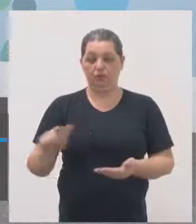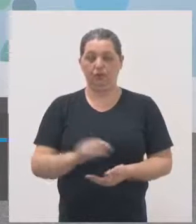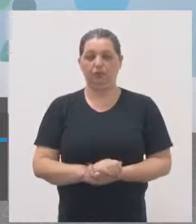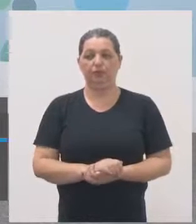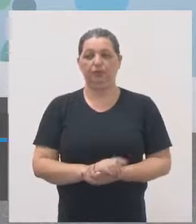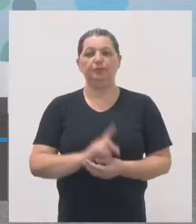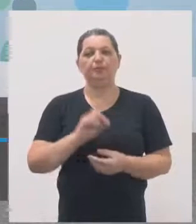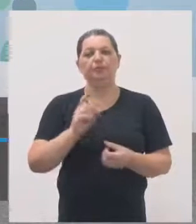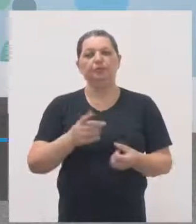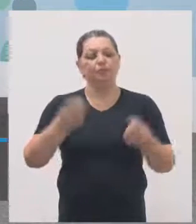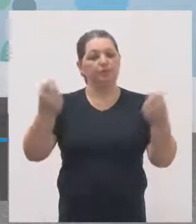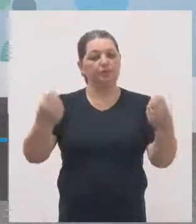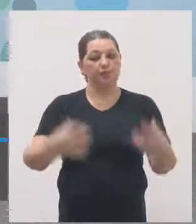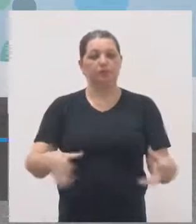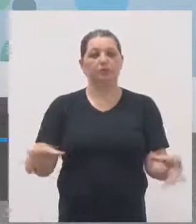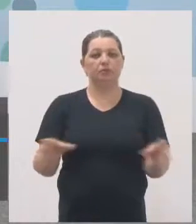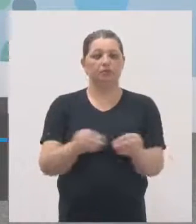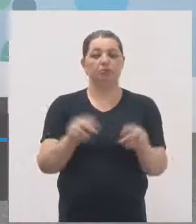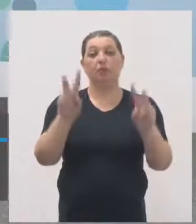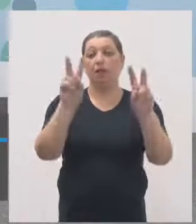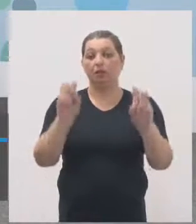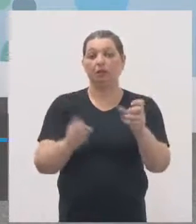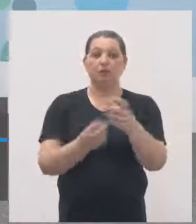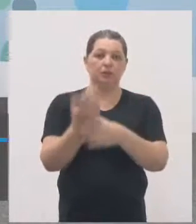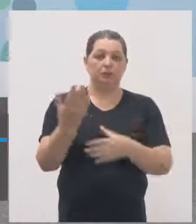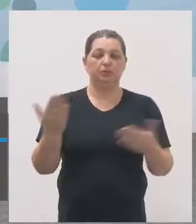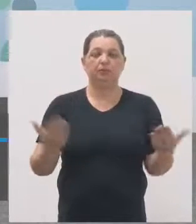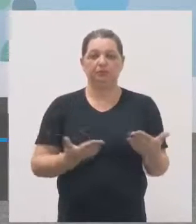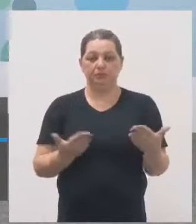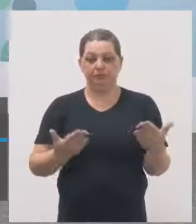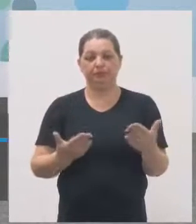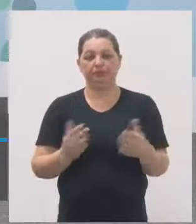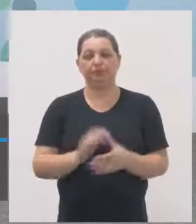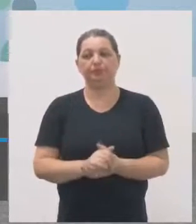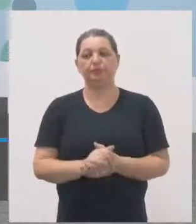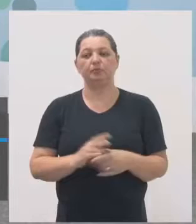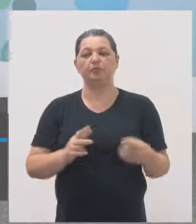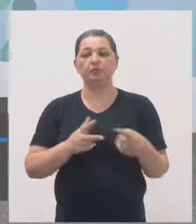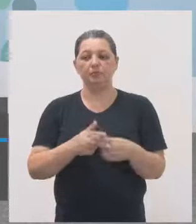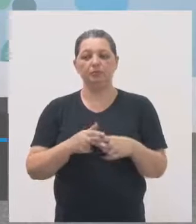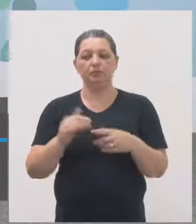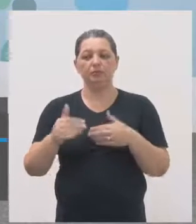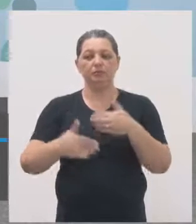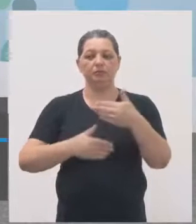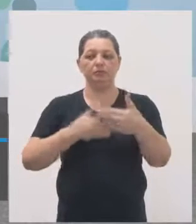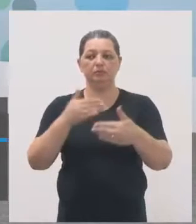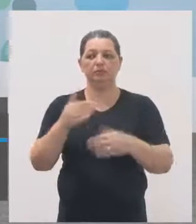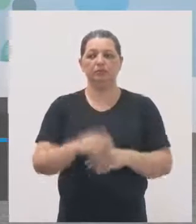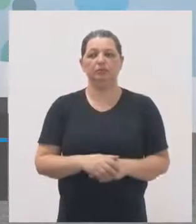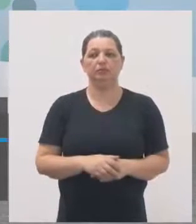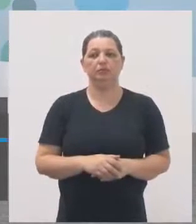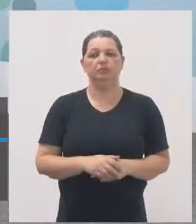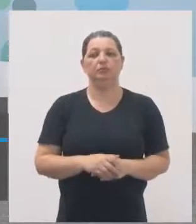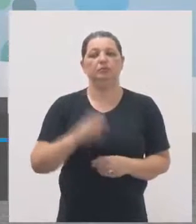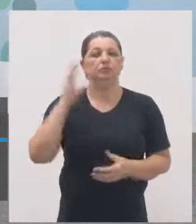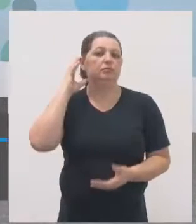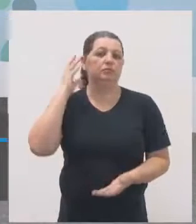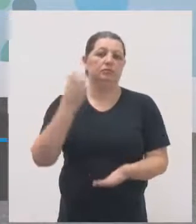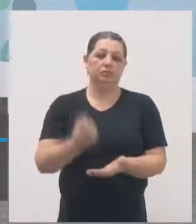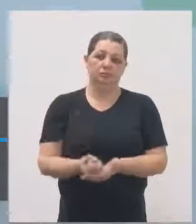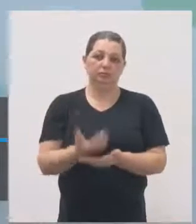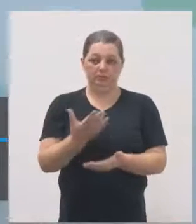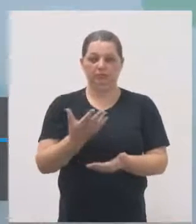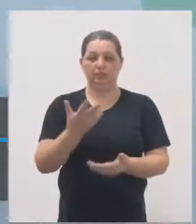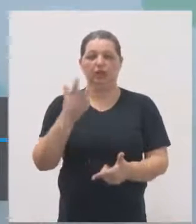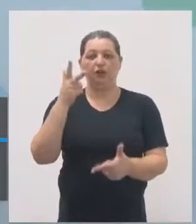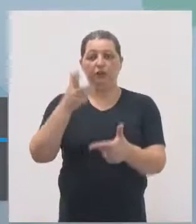contar para vocês como que surgiu essa temática, né? Hoje a gente vai fazer um Desvendando Ferramentas, falar sobre um pouquinho sobre podcasts e